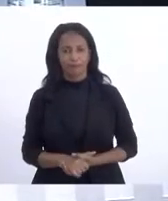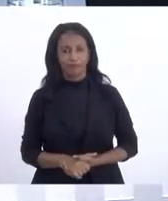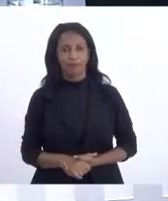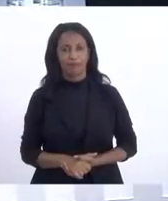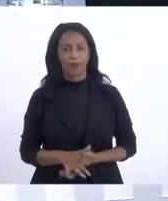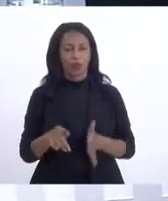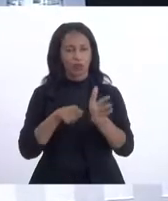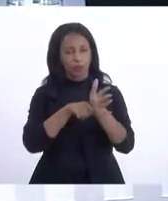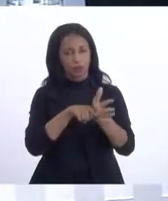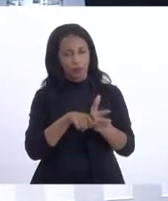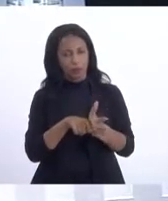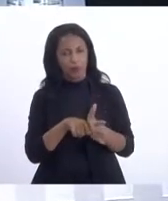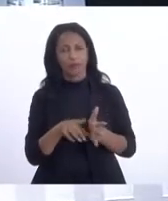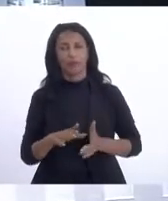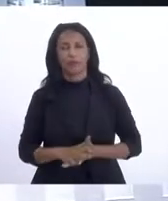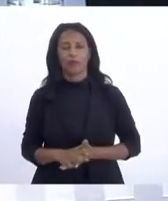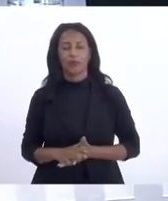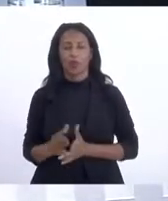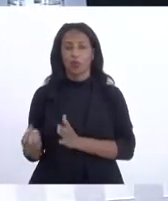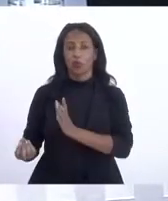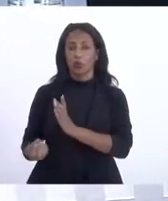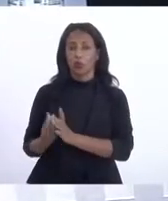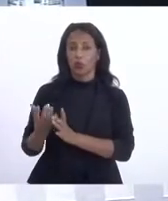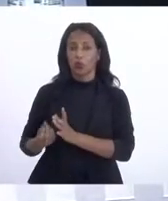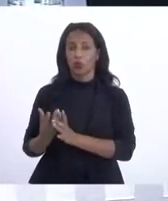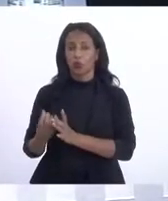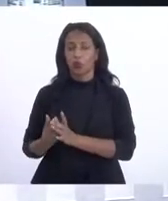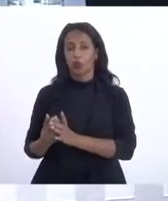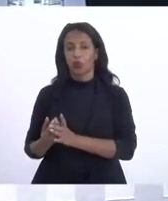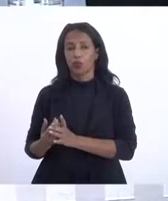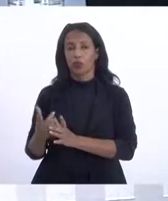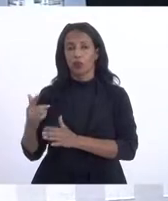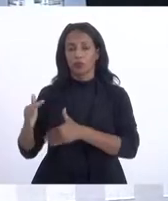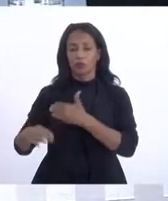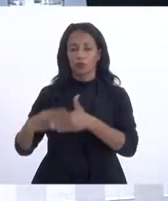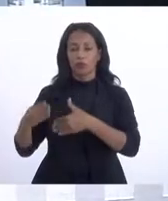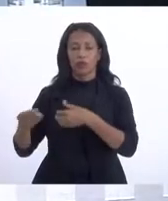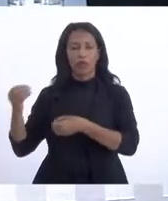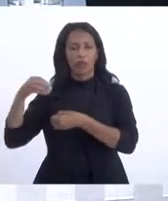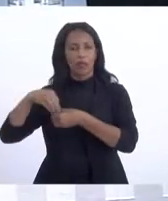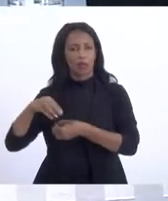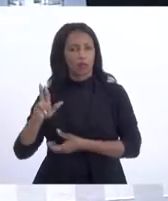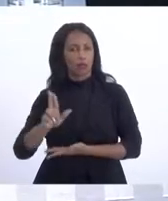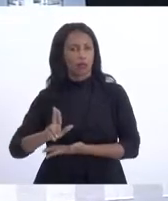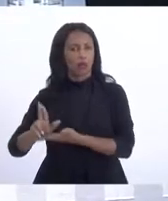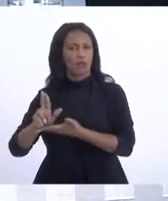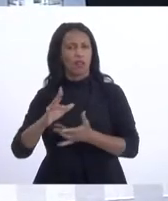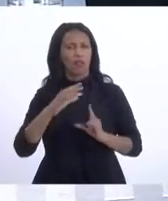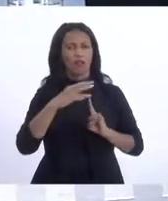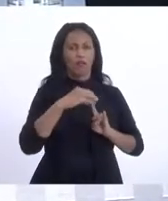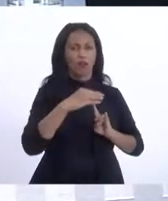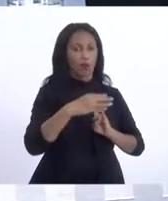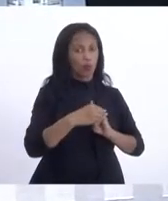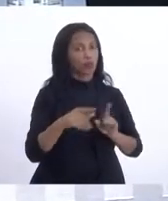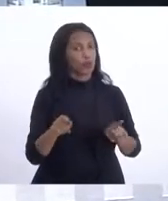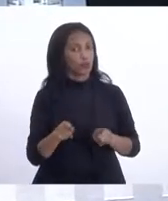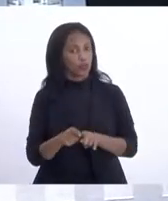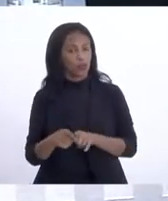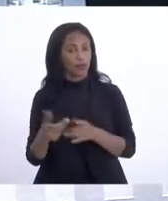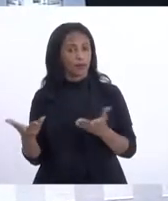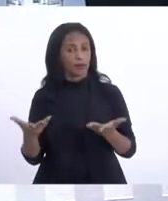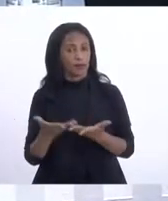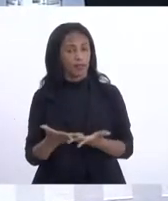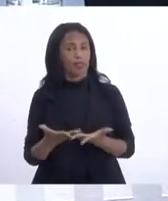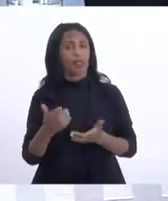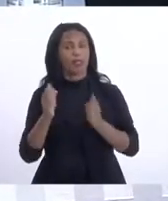as pesquisas e os produtos sendo desenvolvidos nas universidades, Fiocruz, inclusive. Então, a